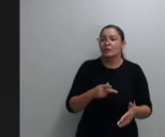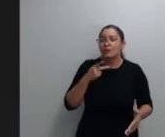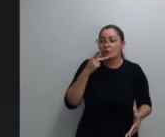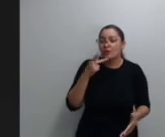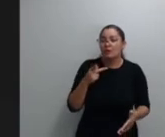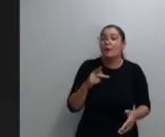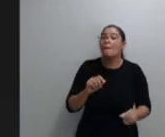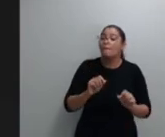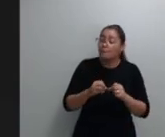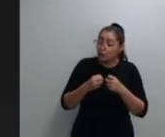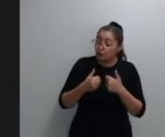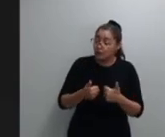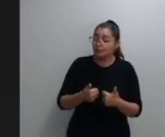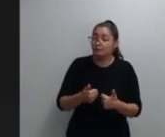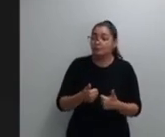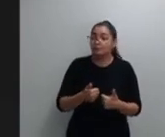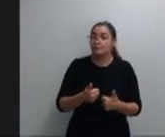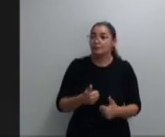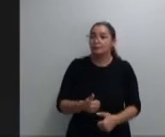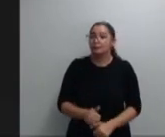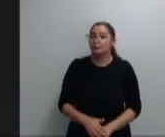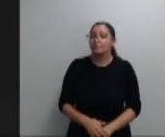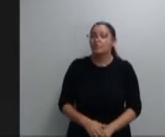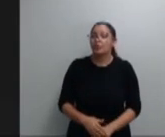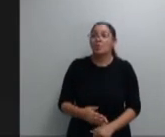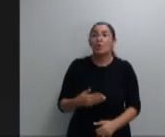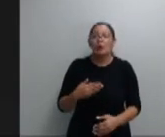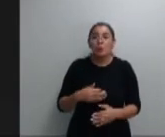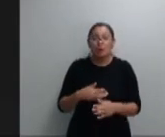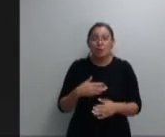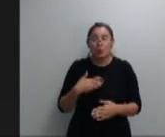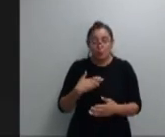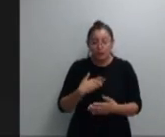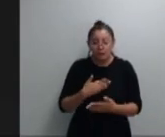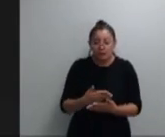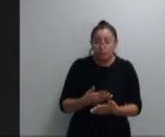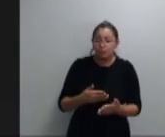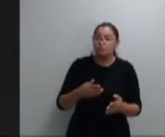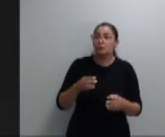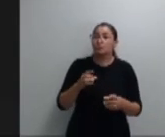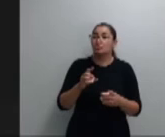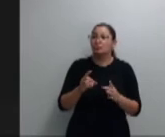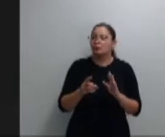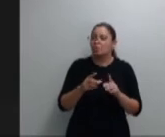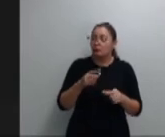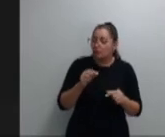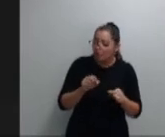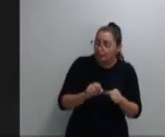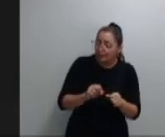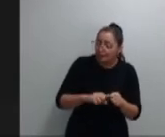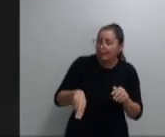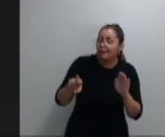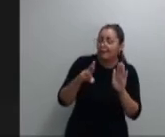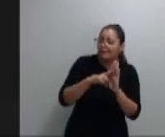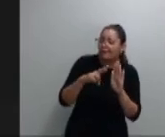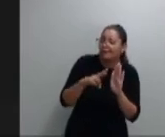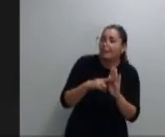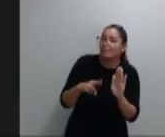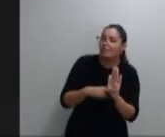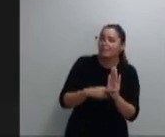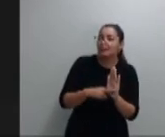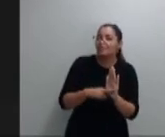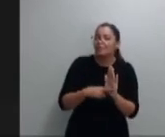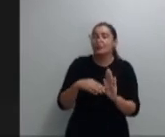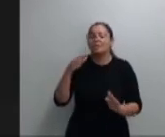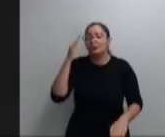bem dito isso eu passo aos lineamentos doutrinários penso sejam relevantes para que possamos compreender